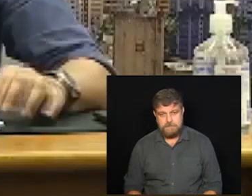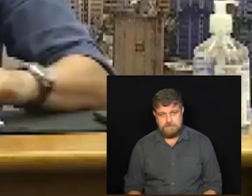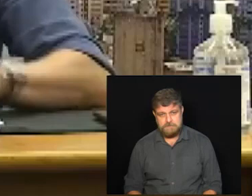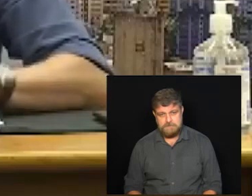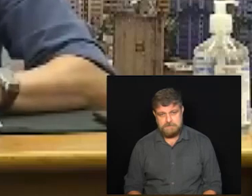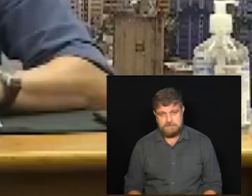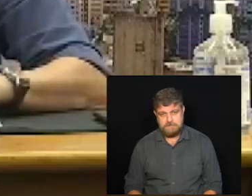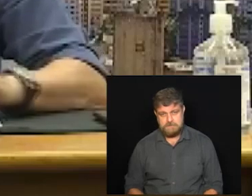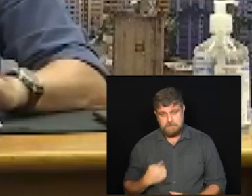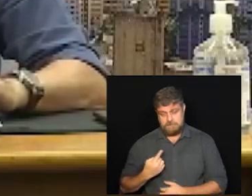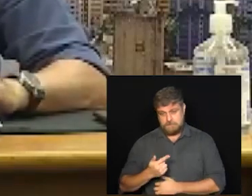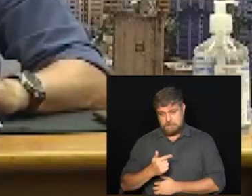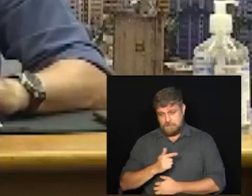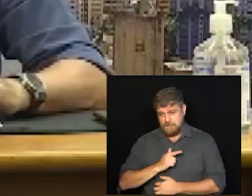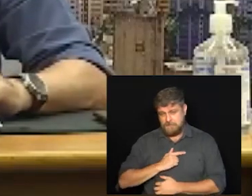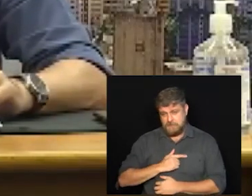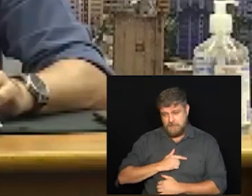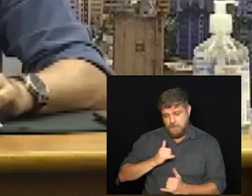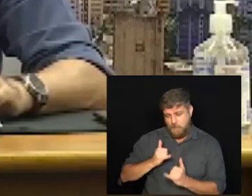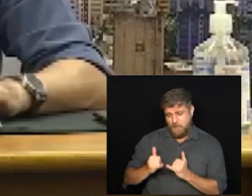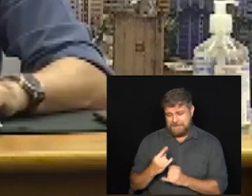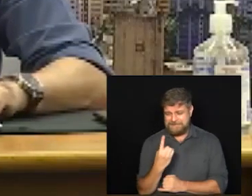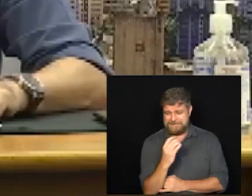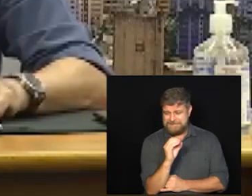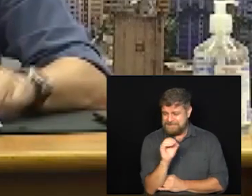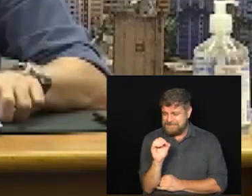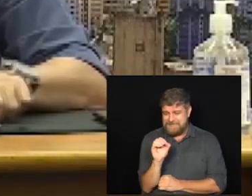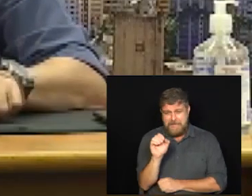Nós temos aproximadamente 100 pessoas